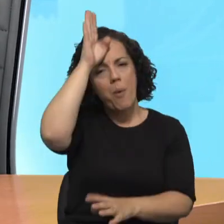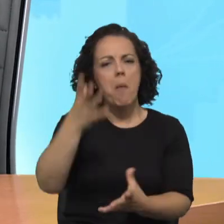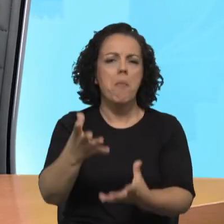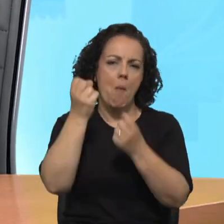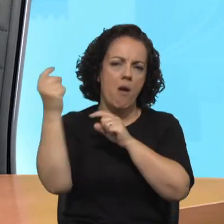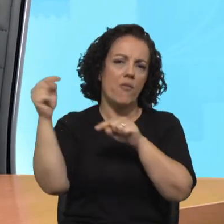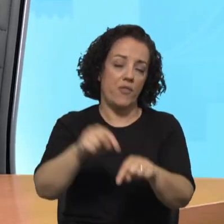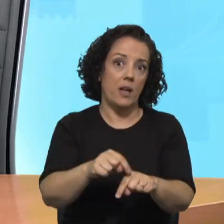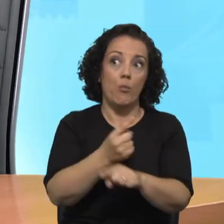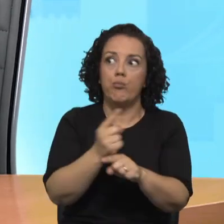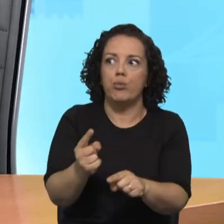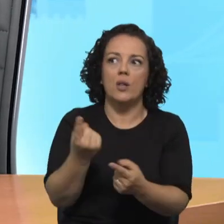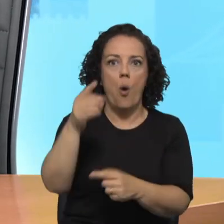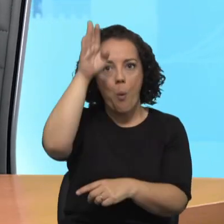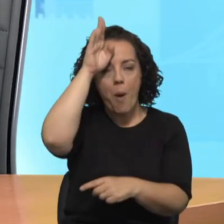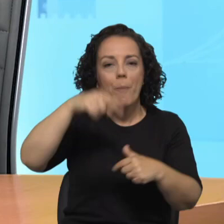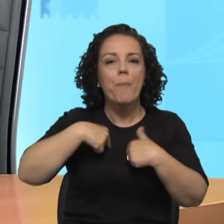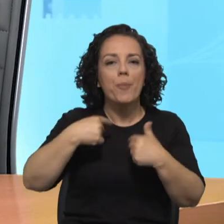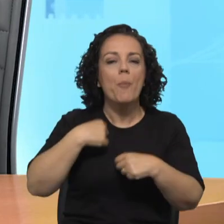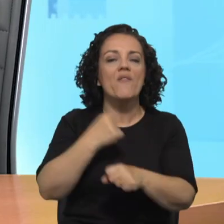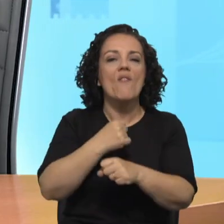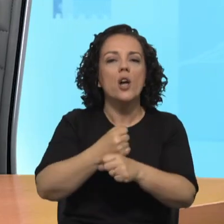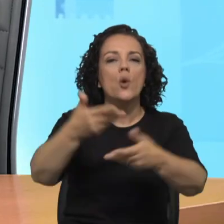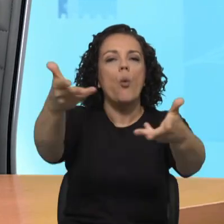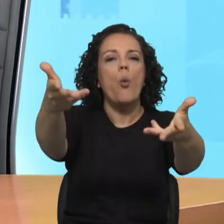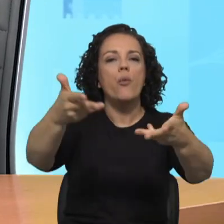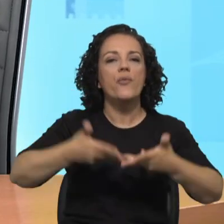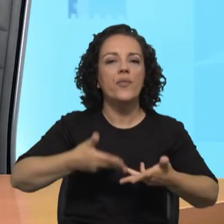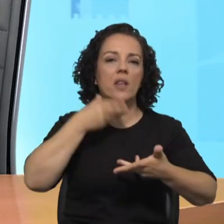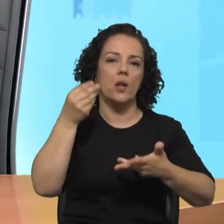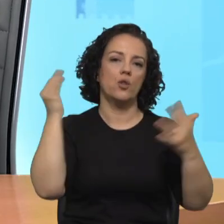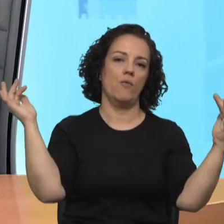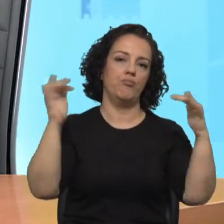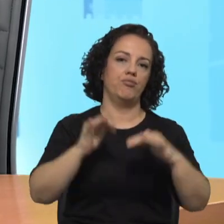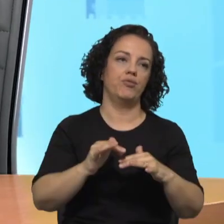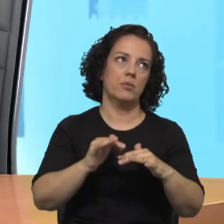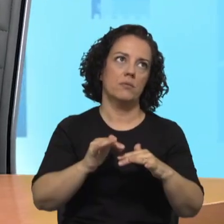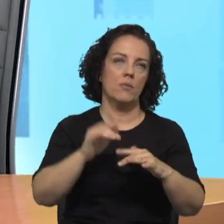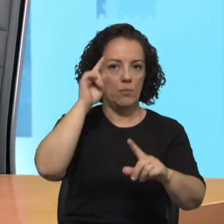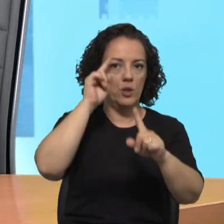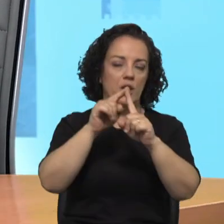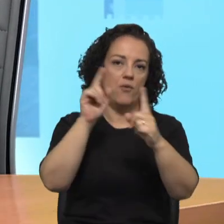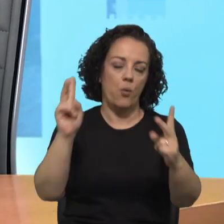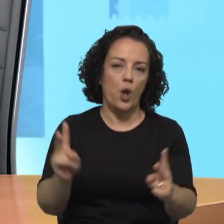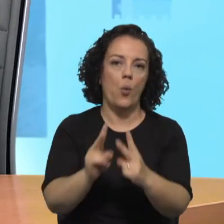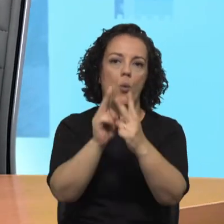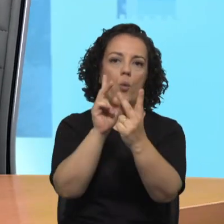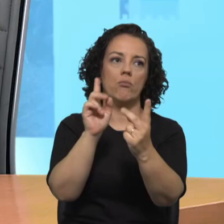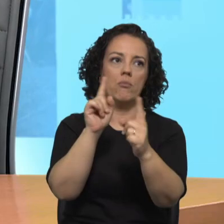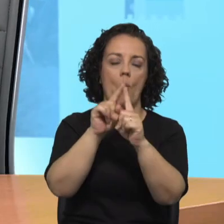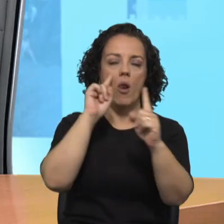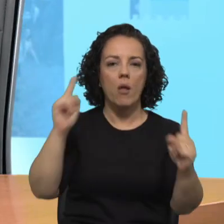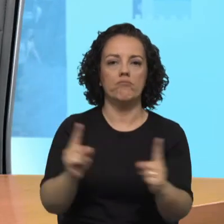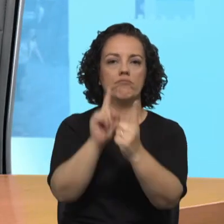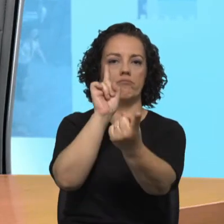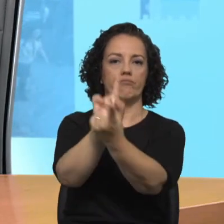o Papa é que convida. Portanto, se o Papa convida jovens do mundo inteiro, creio eu... O encontro é com ele, não é? Exato, o encontro é com ele, quer dizer, não é a mesma